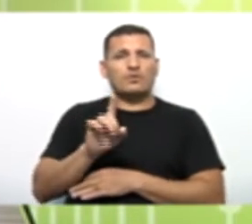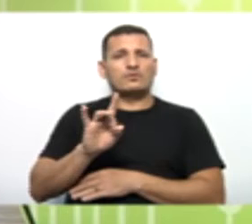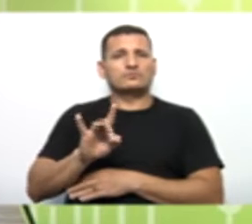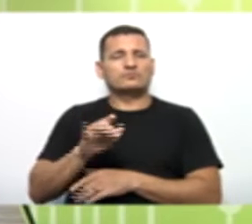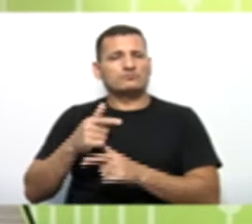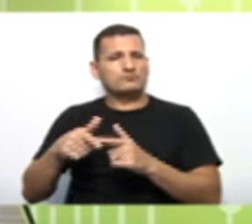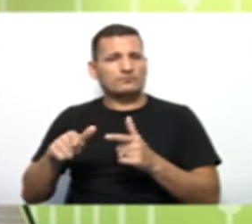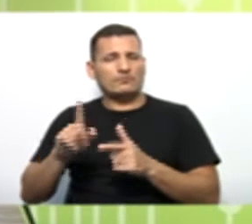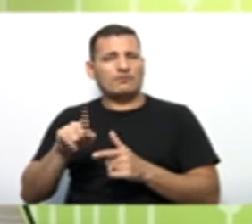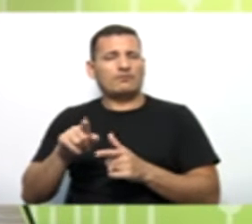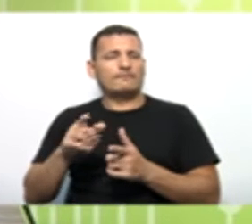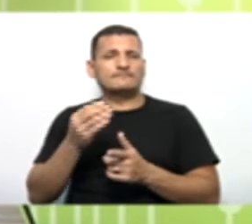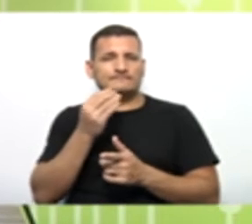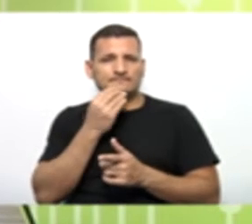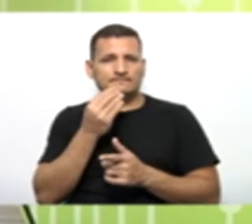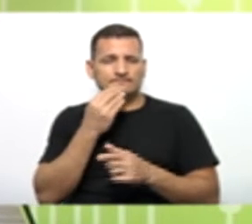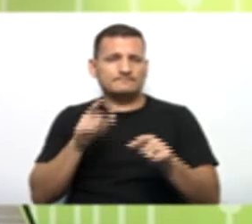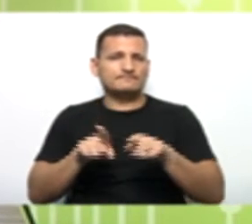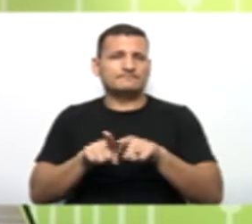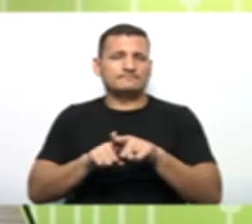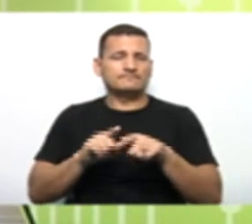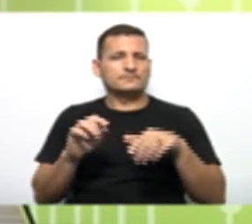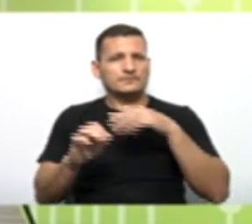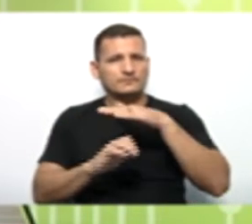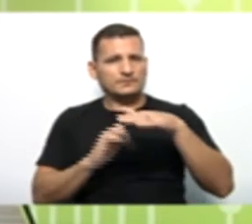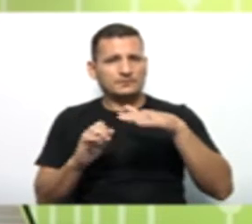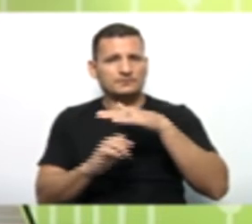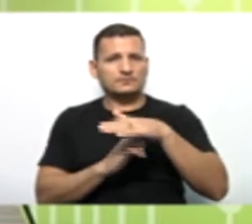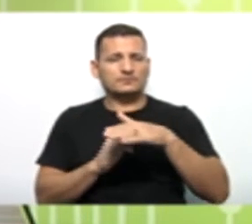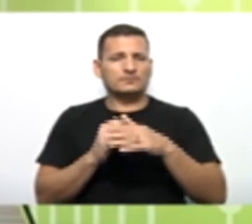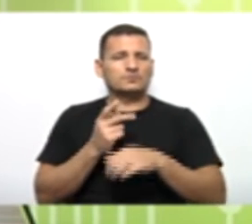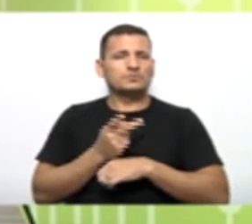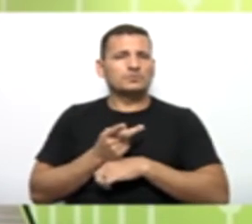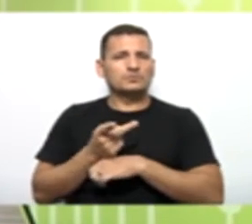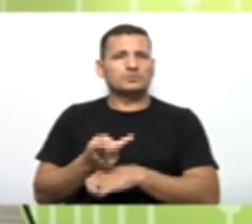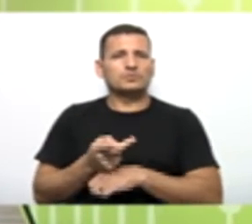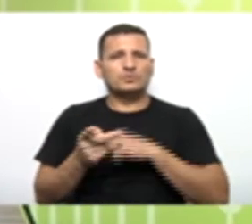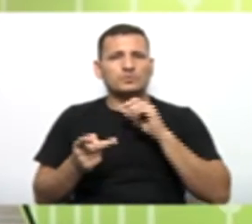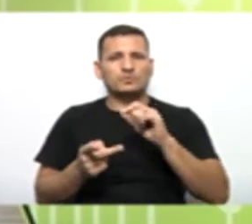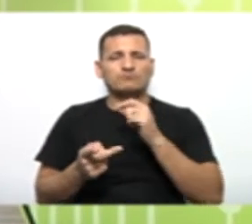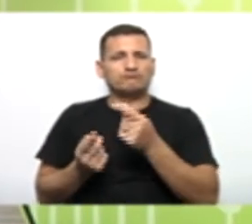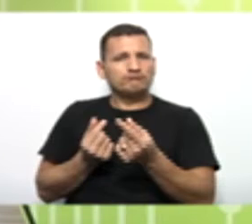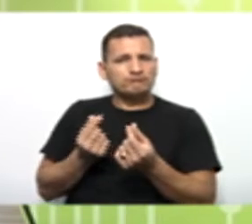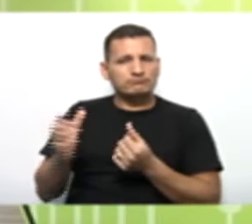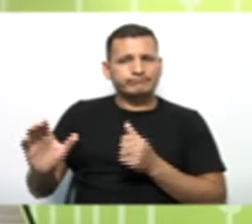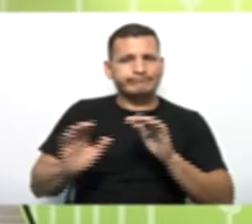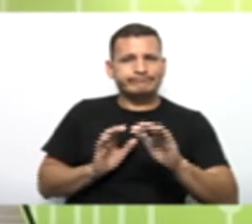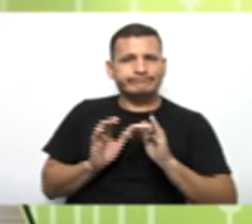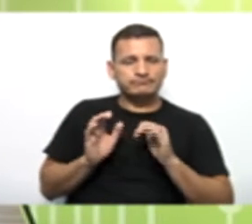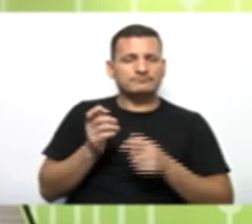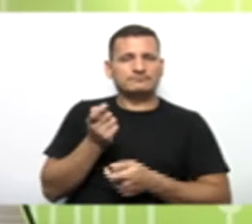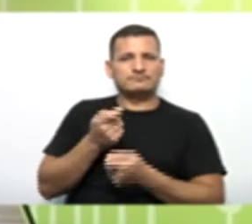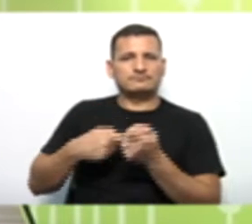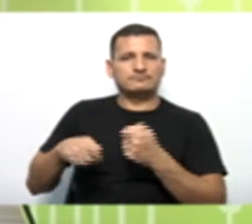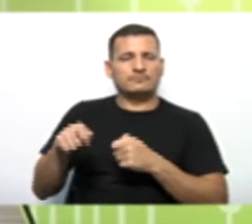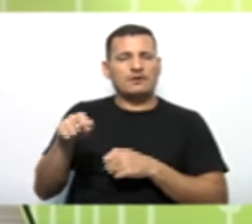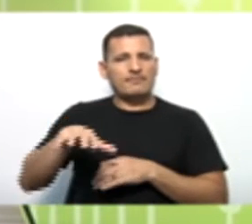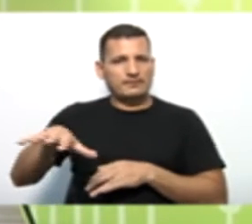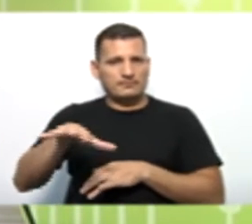uma oportunidade das empresas procurarem ganhar dinheiro com a gestão ambiental,